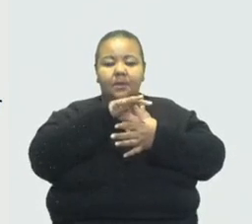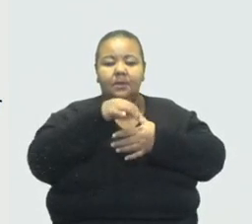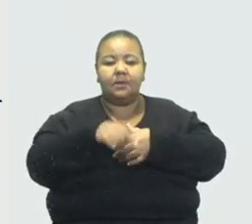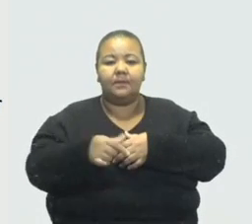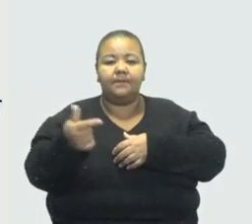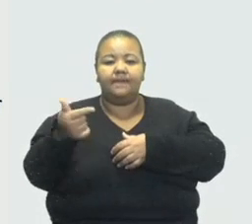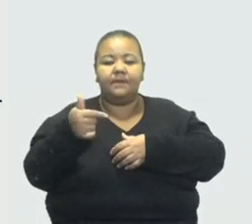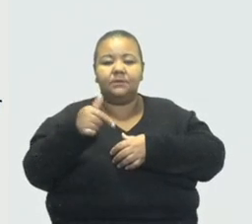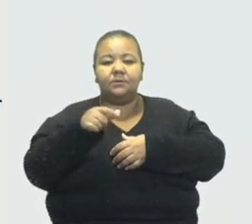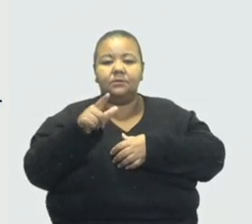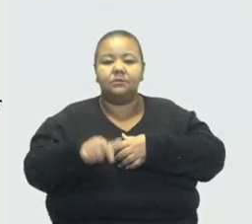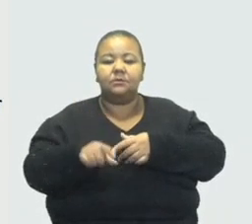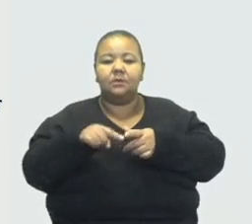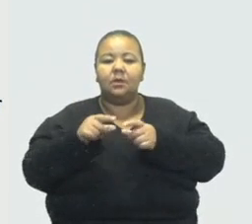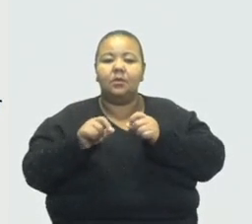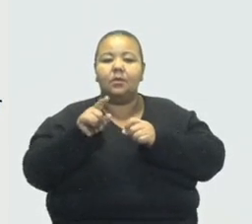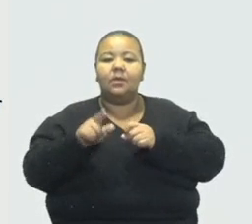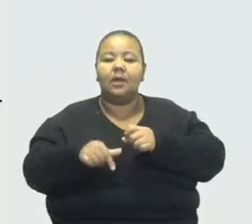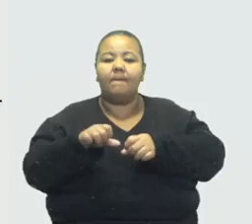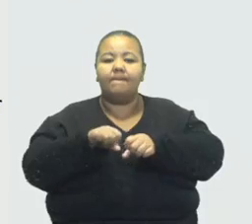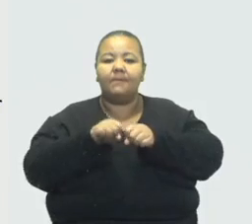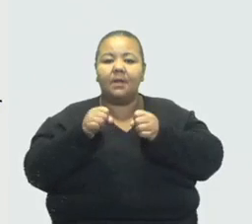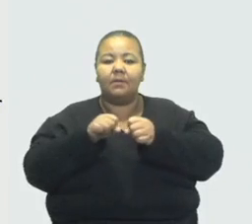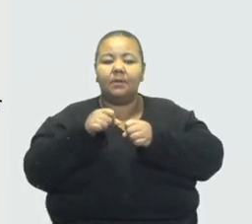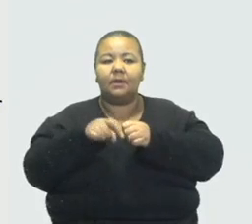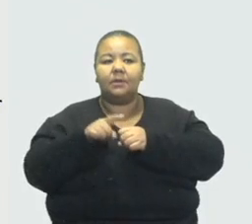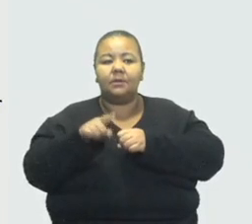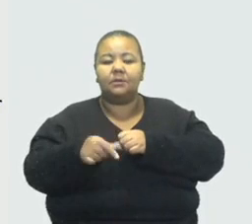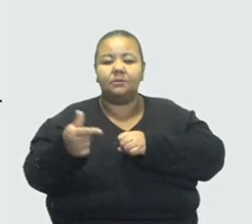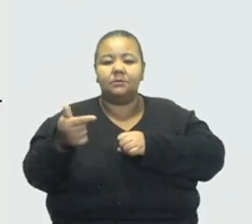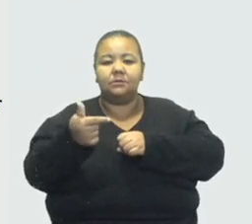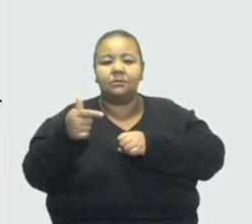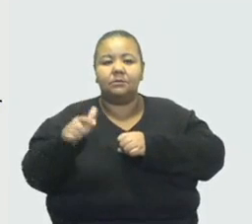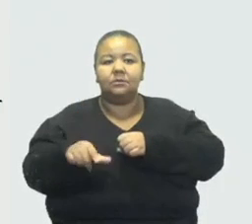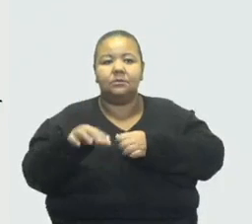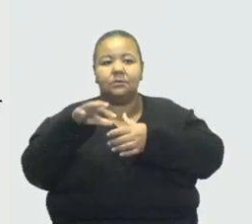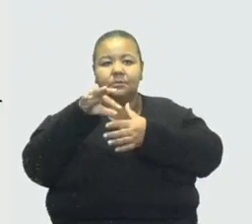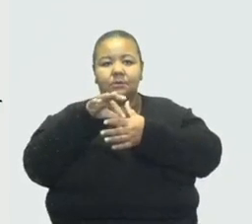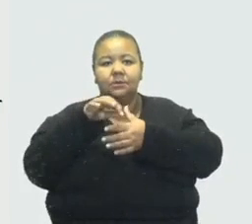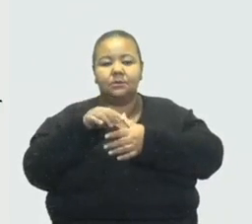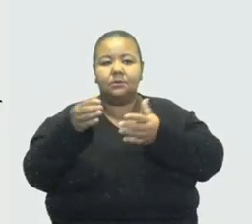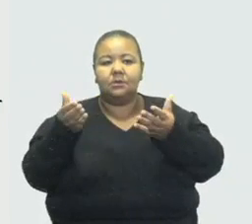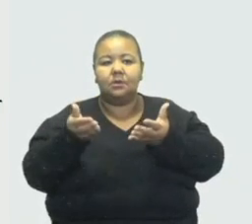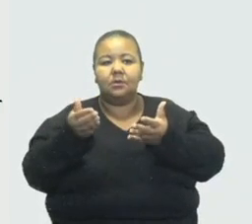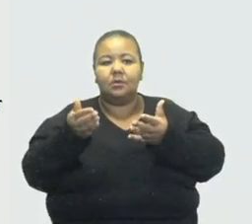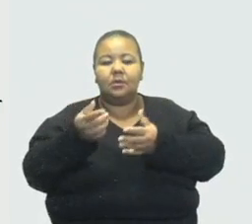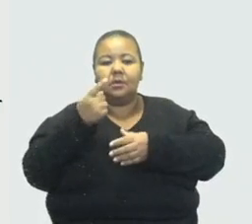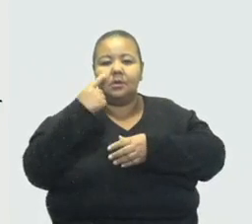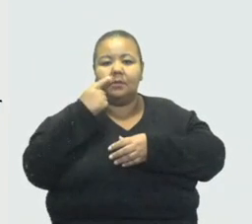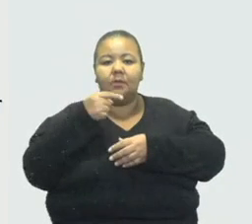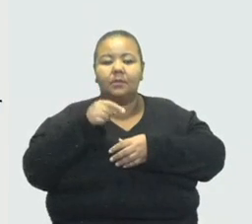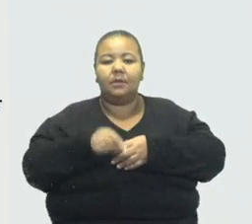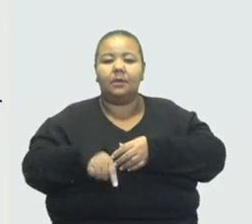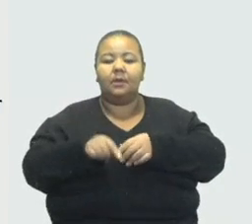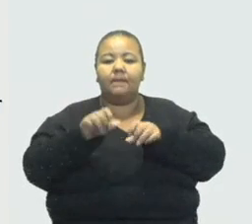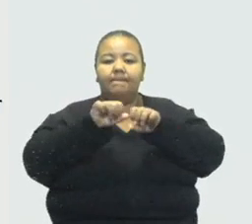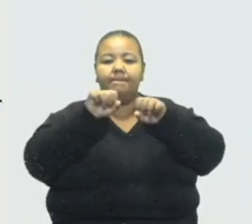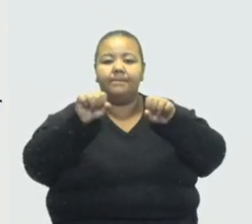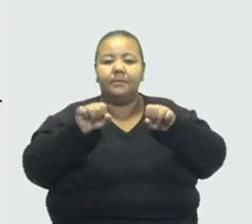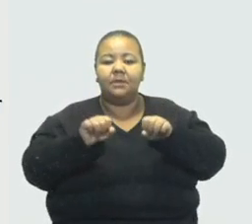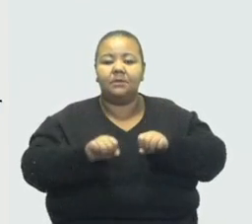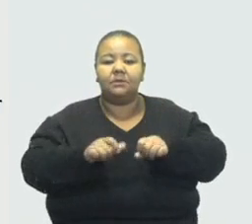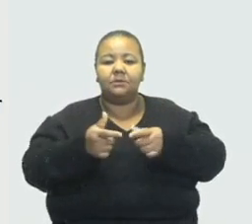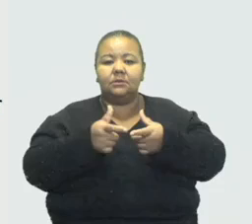nossa segunda equação vai ser referente ao carboidrato e a terceira equação à proteína. Então, agora a gente vai pegar a matriz ampliada desse